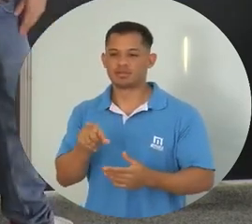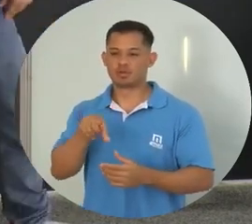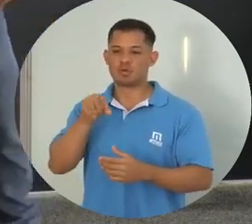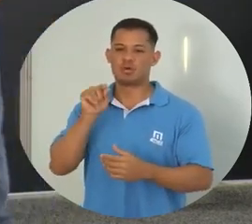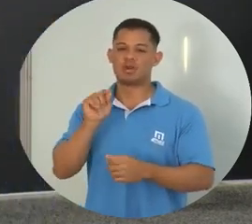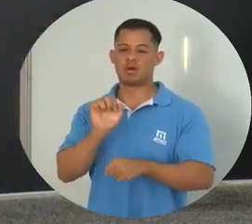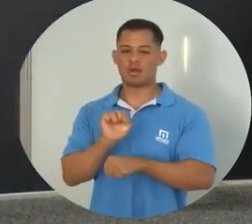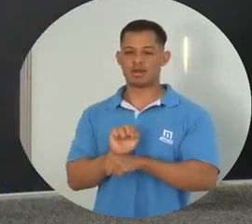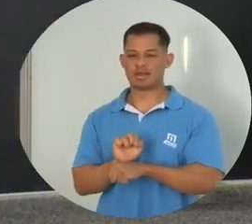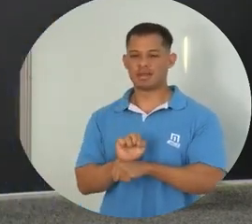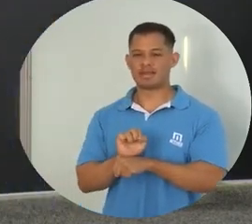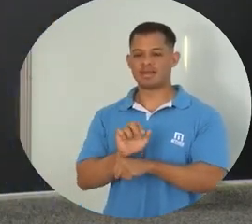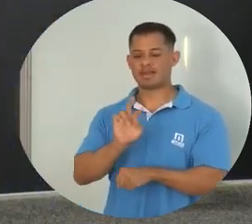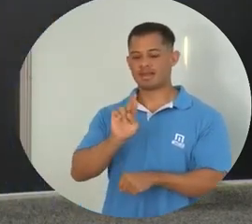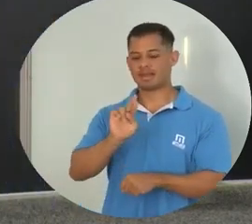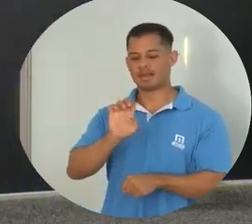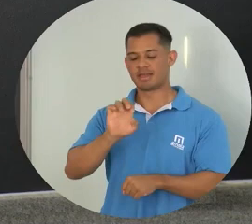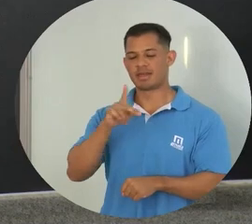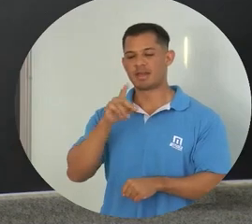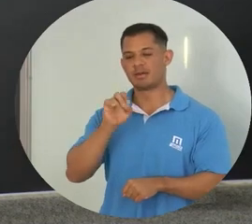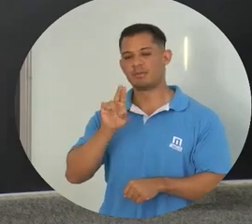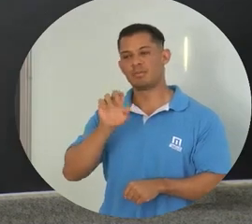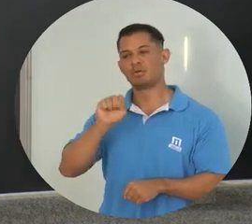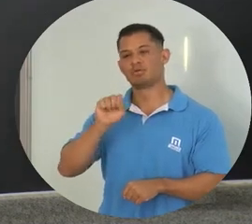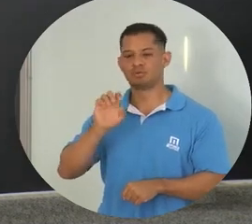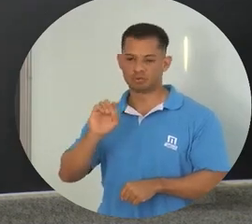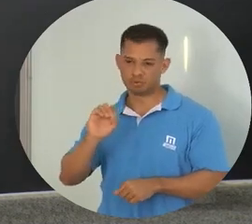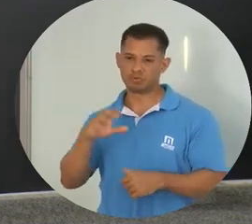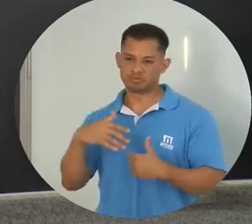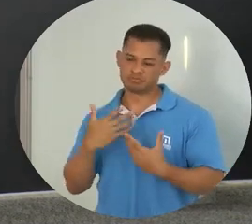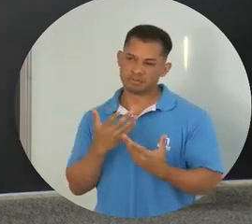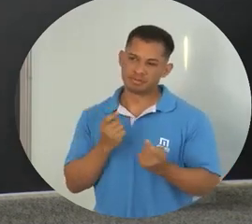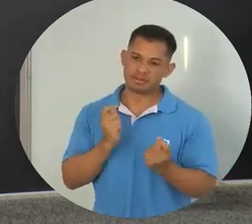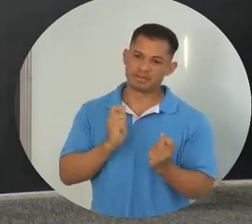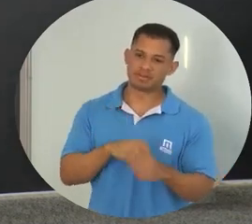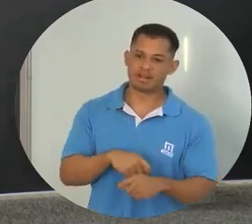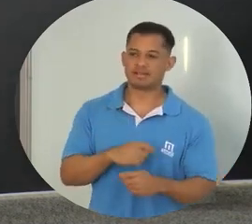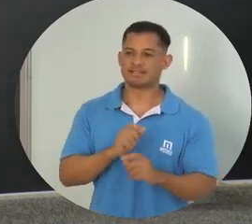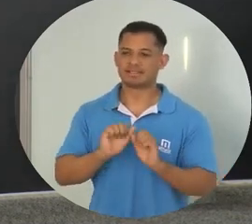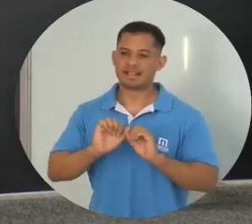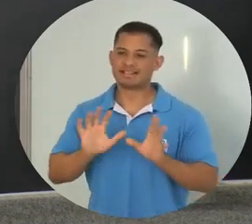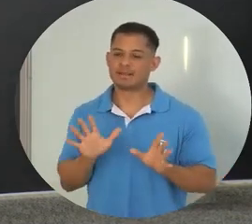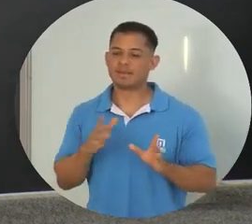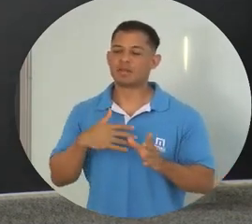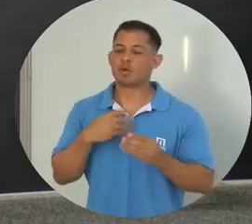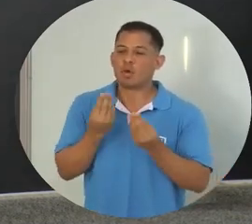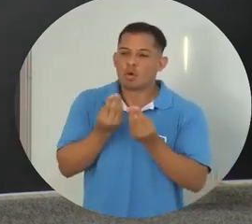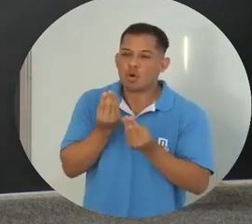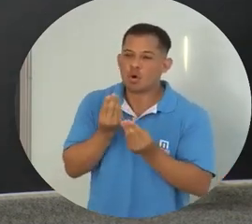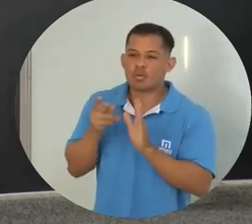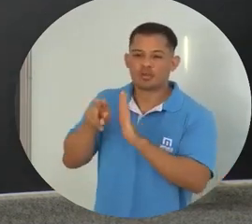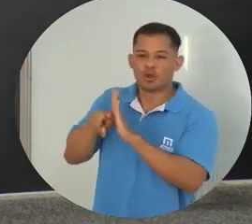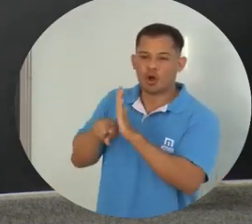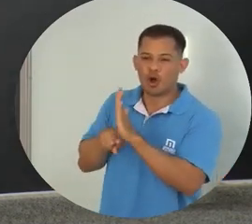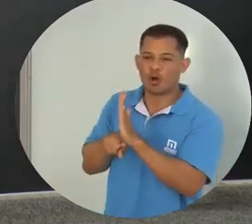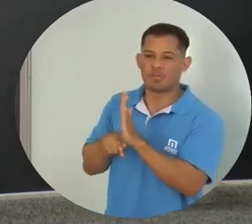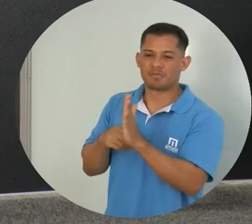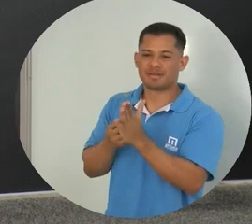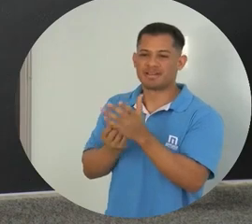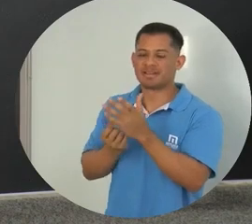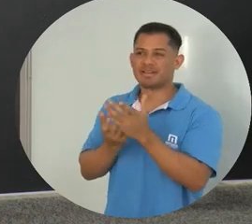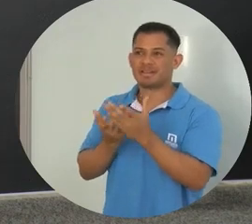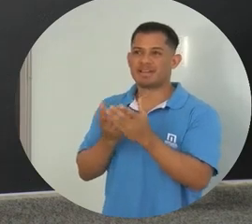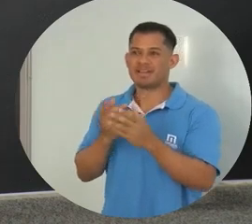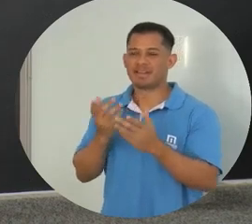que talvez pudesse caber assim, um esclarecimento, talvez, com a chegada da norma, de como adotar esse